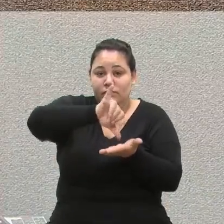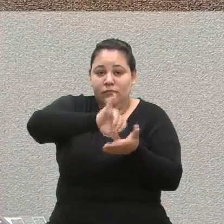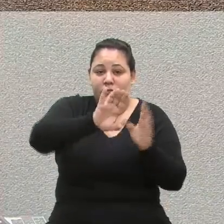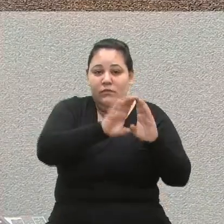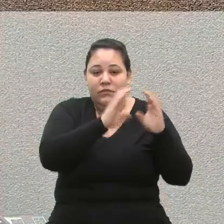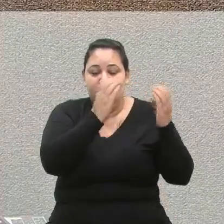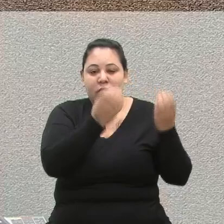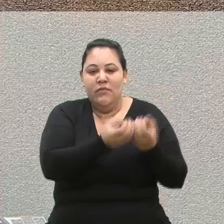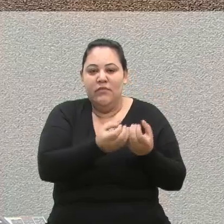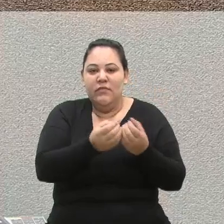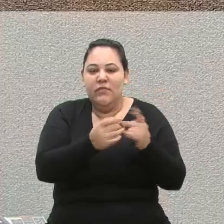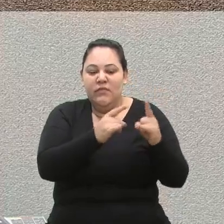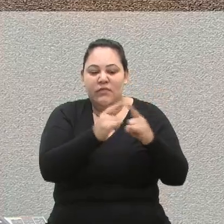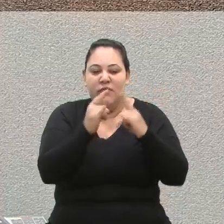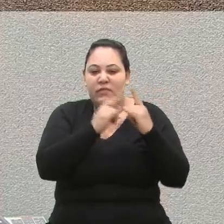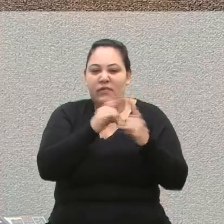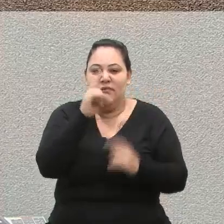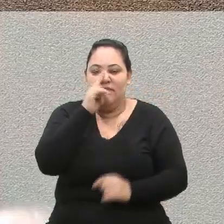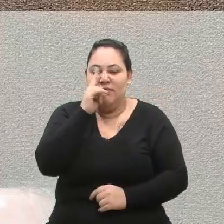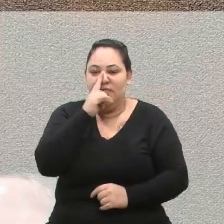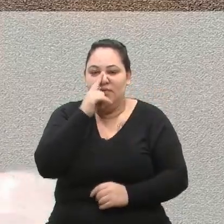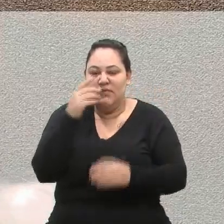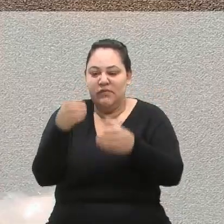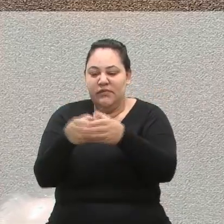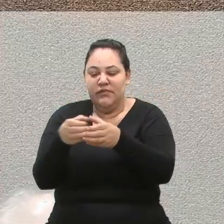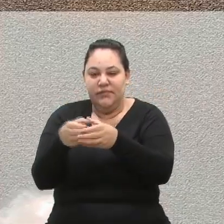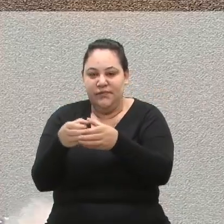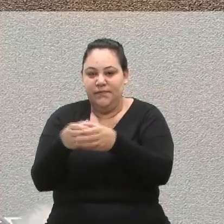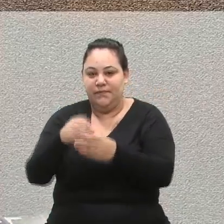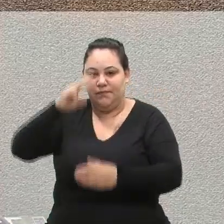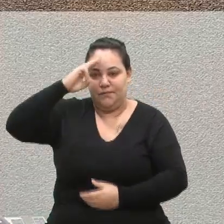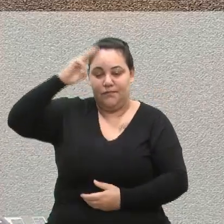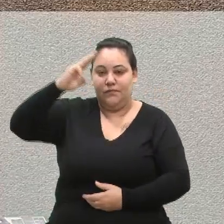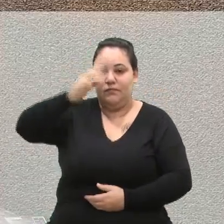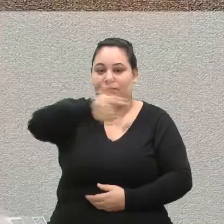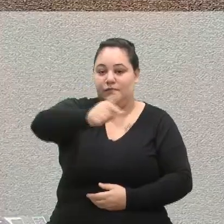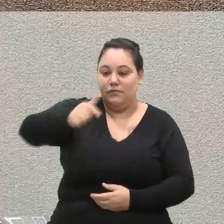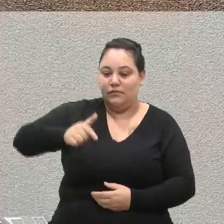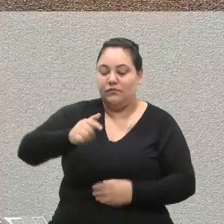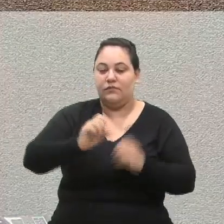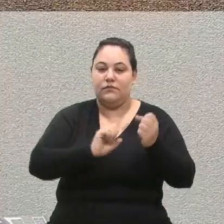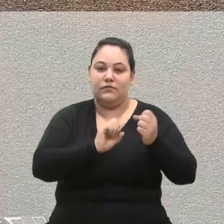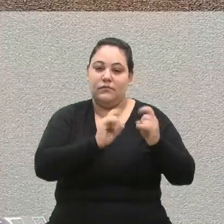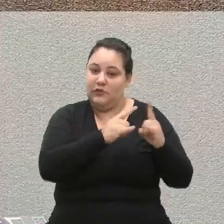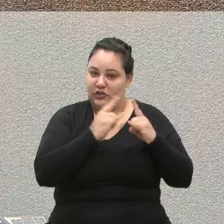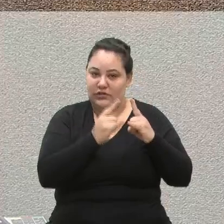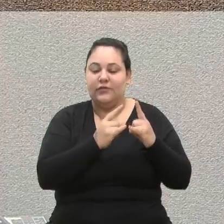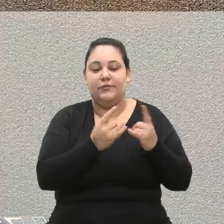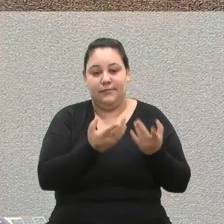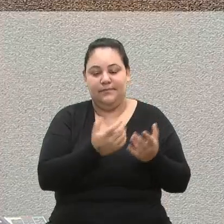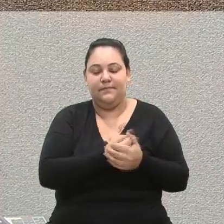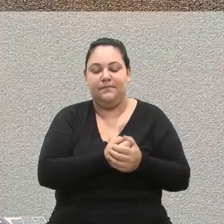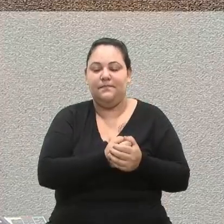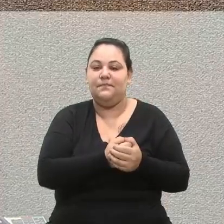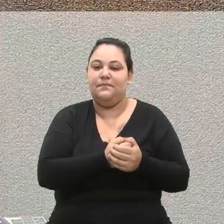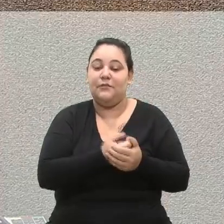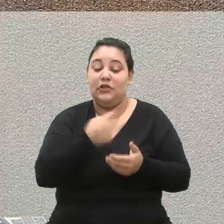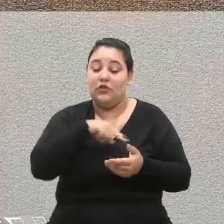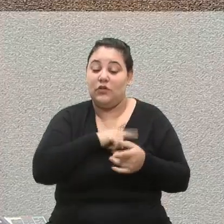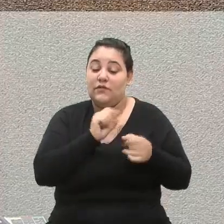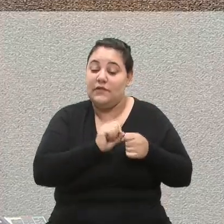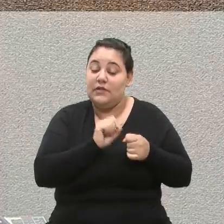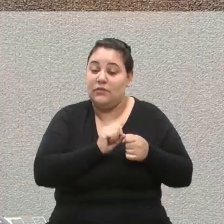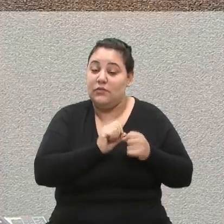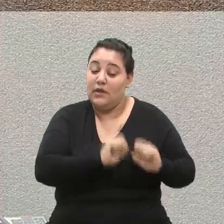clubes de mães, retirar o grupo escoteiro, outras entidades e associações. E nós fizemos uma defesa